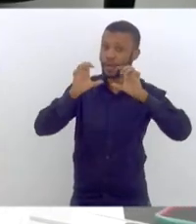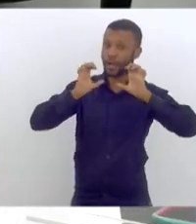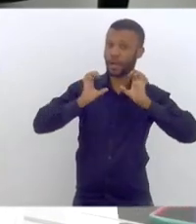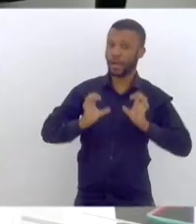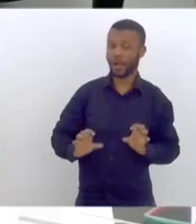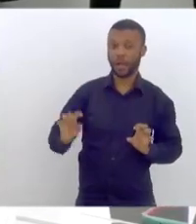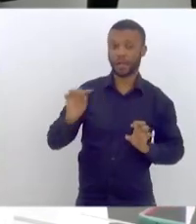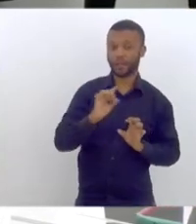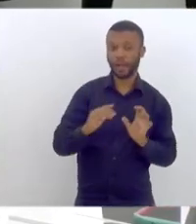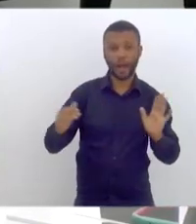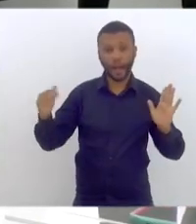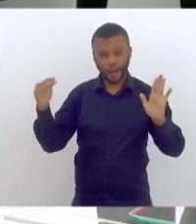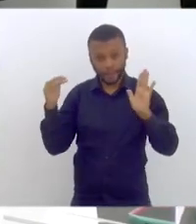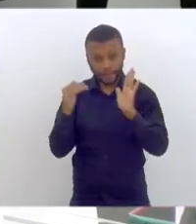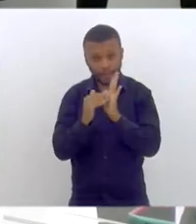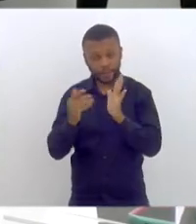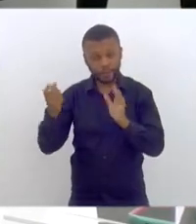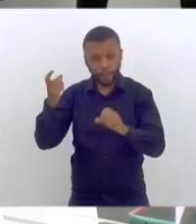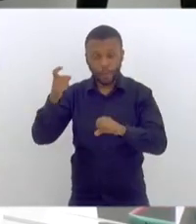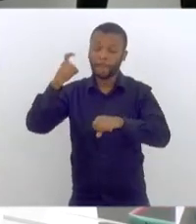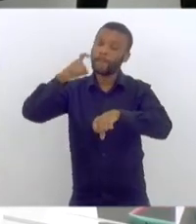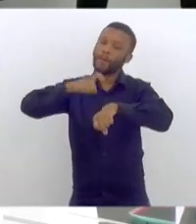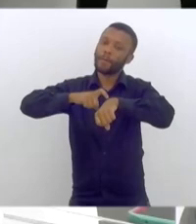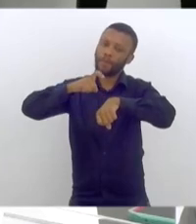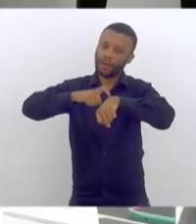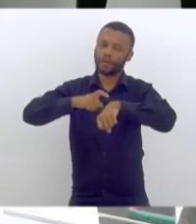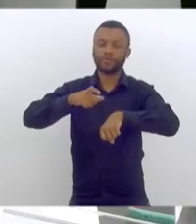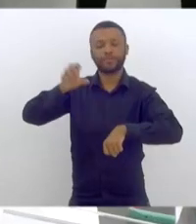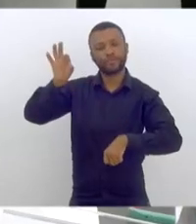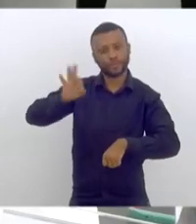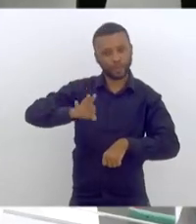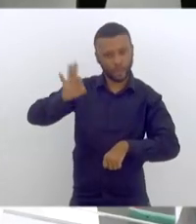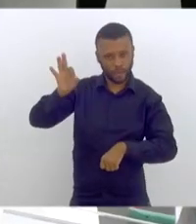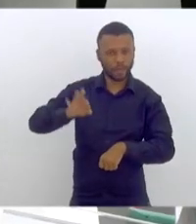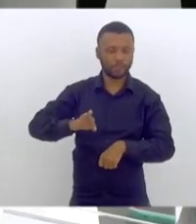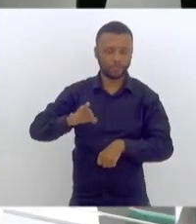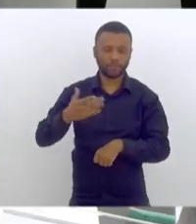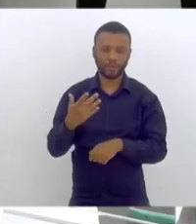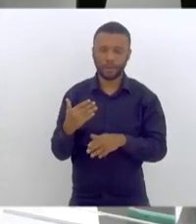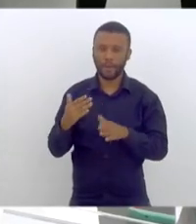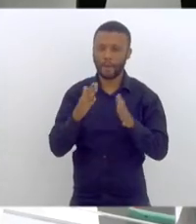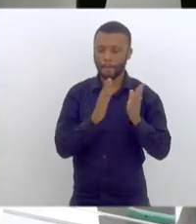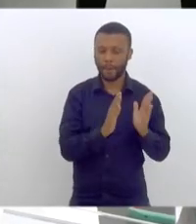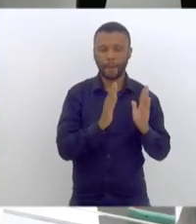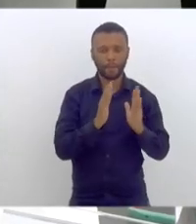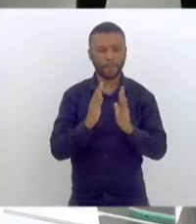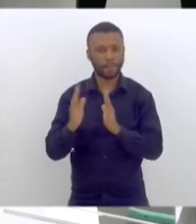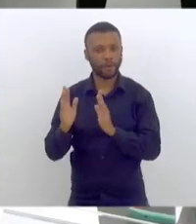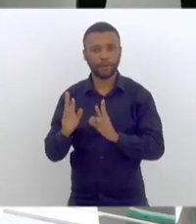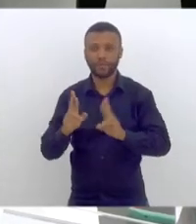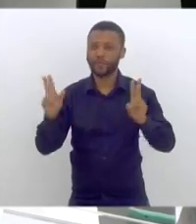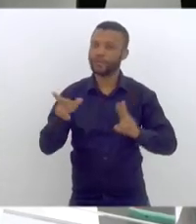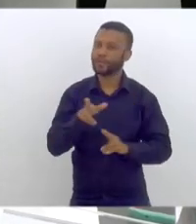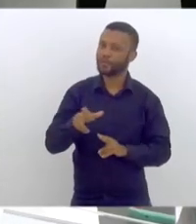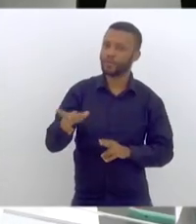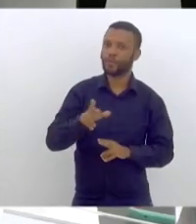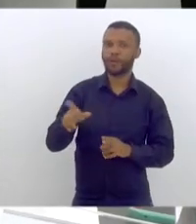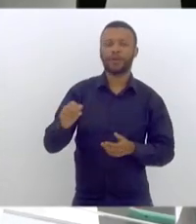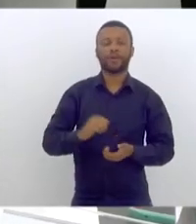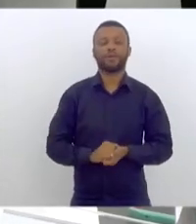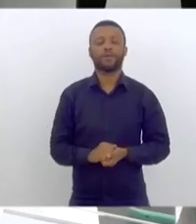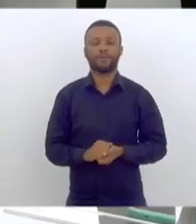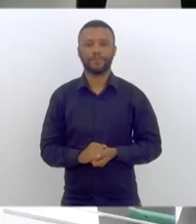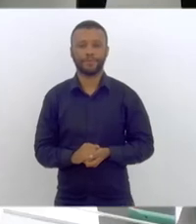seja de fato aprovada E essas operações elas não seguiriam um rito diferente A grande questão é que as de valor superior